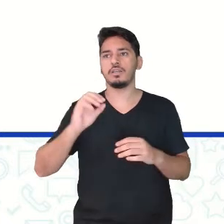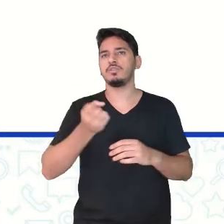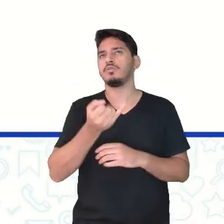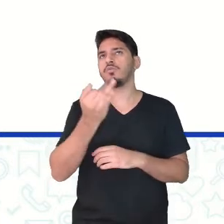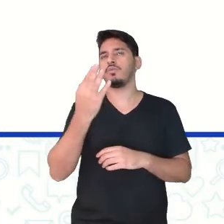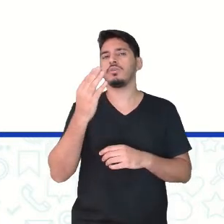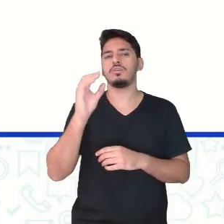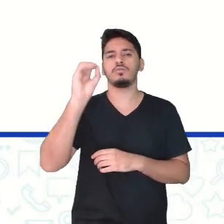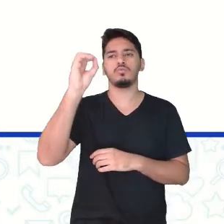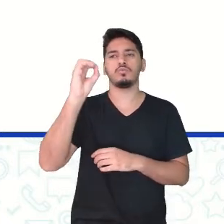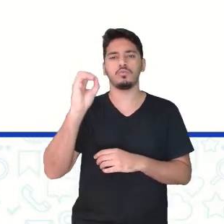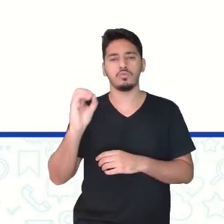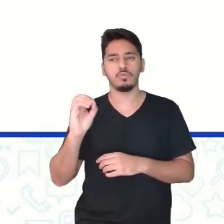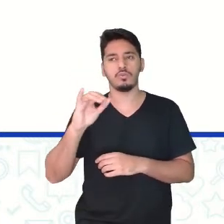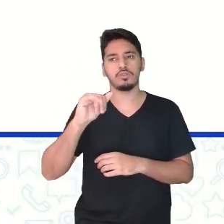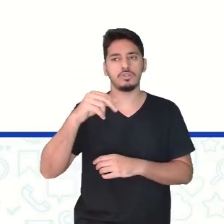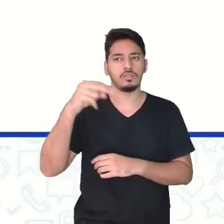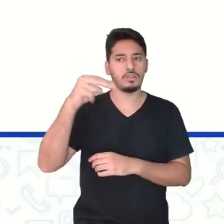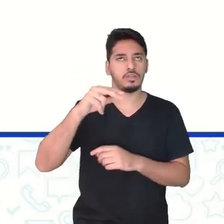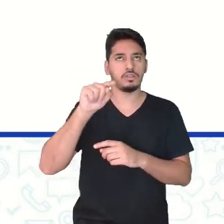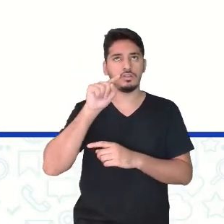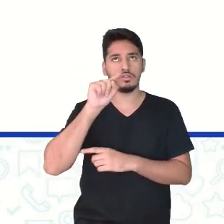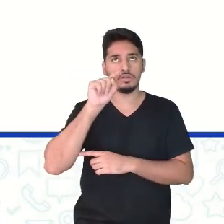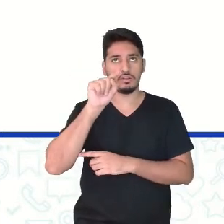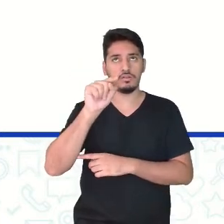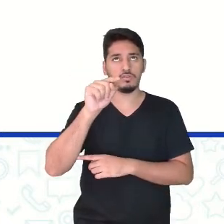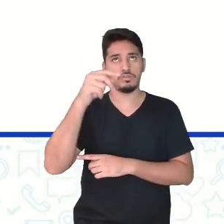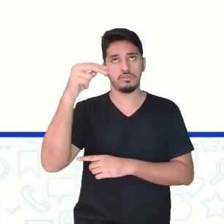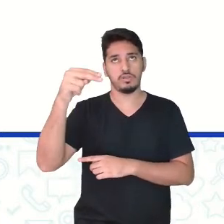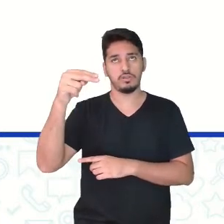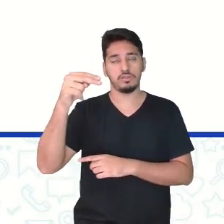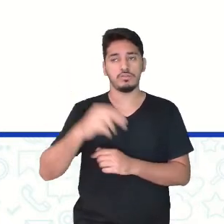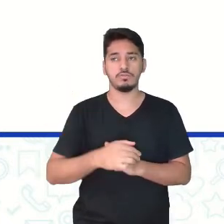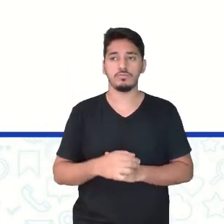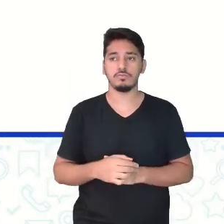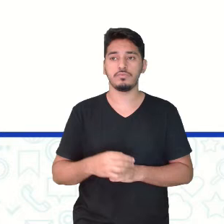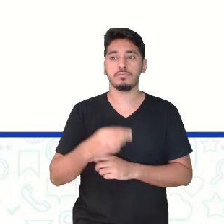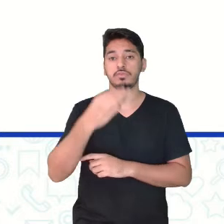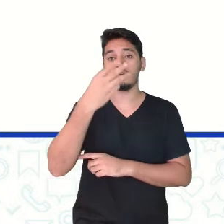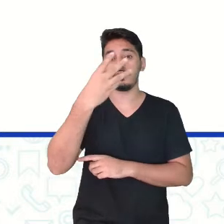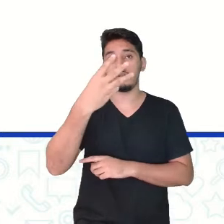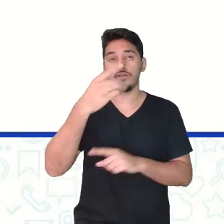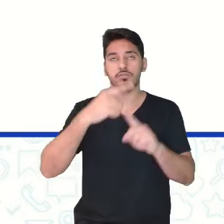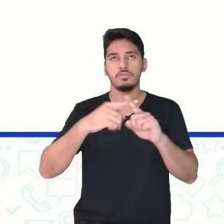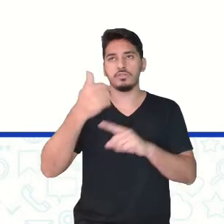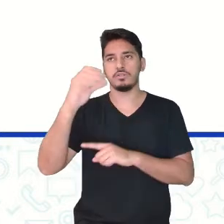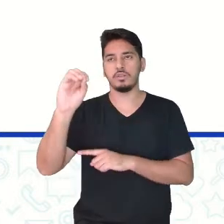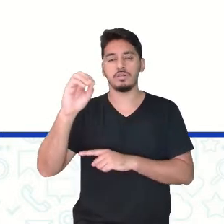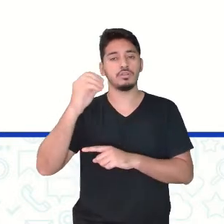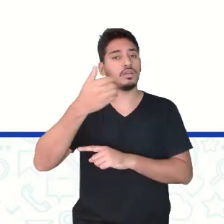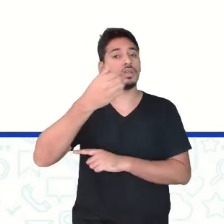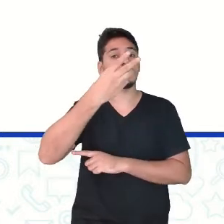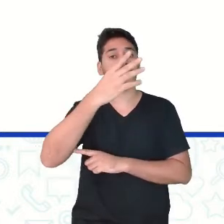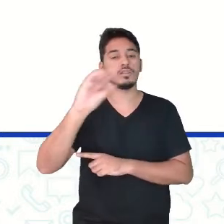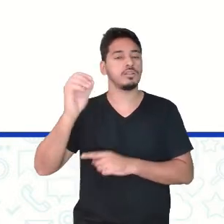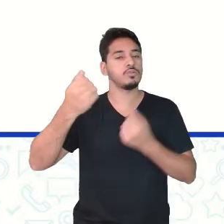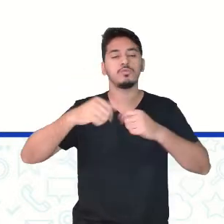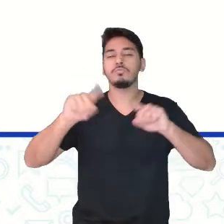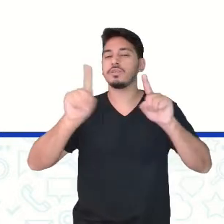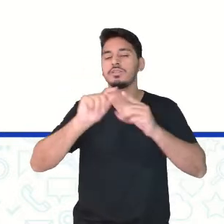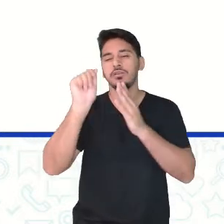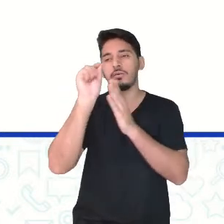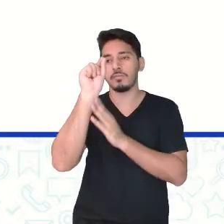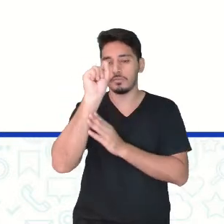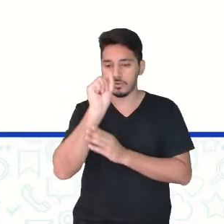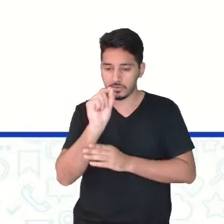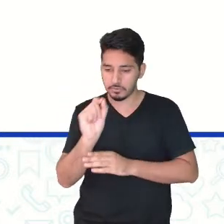quantas bolinhas? Se n é igual a 3n, ó, eu falo 3 vezes 10 vai ter 30 bolinhas. Não precisa eu desenhar